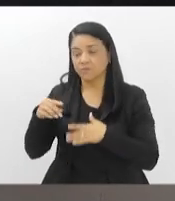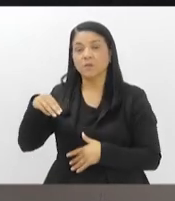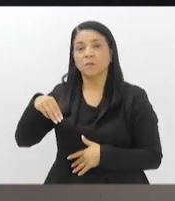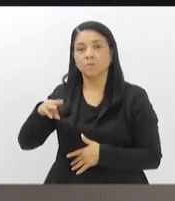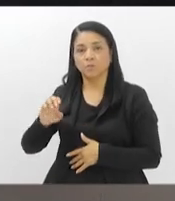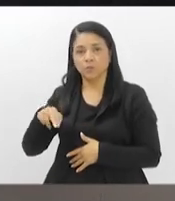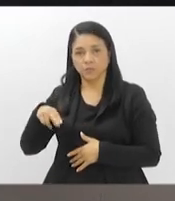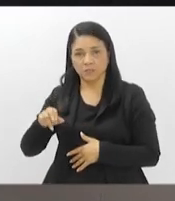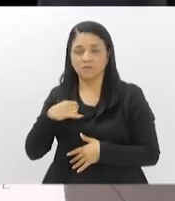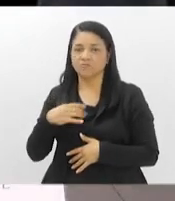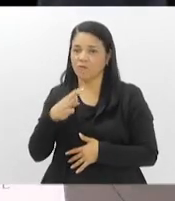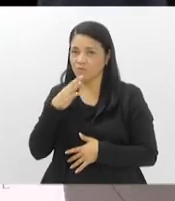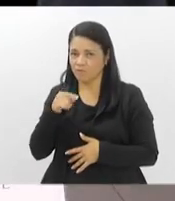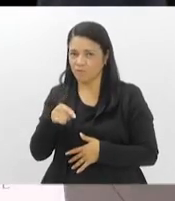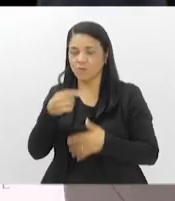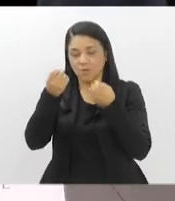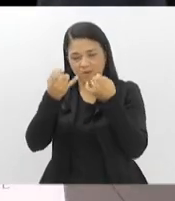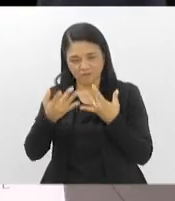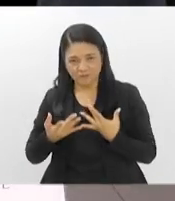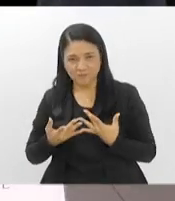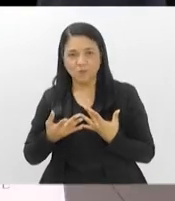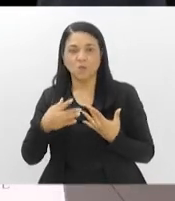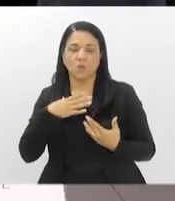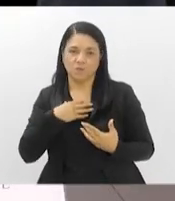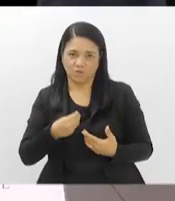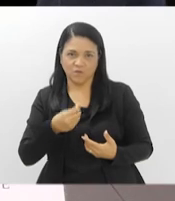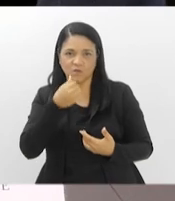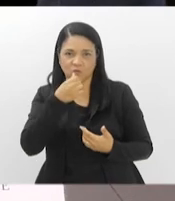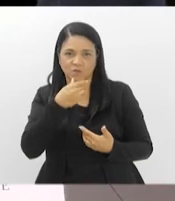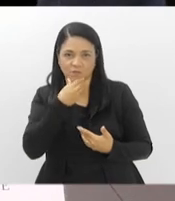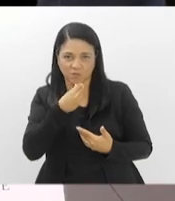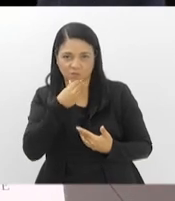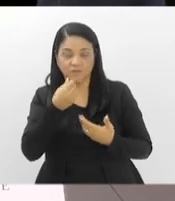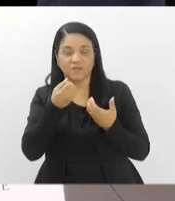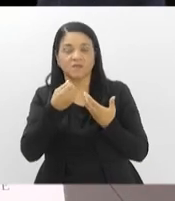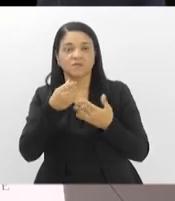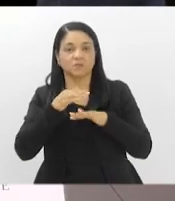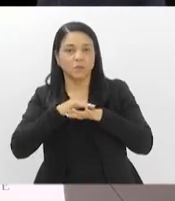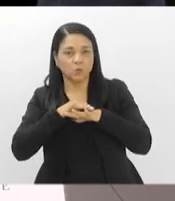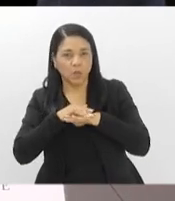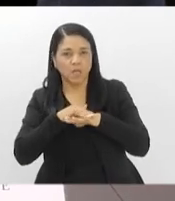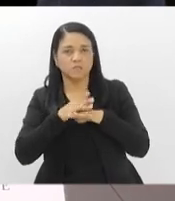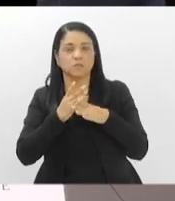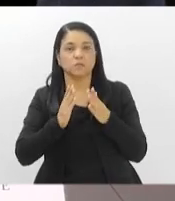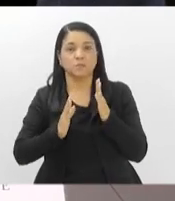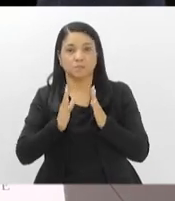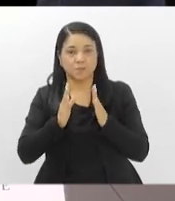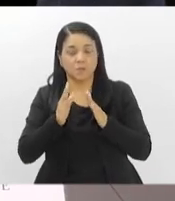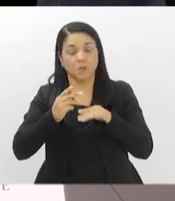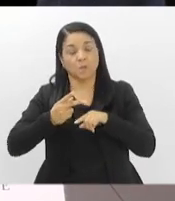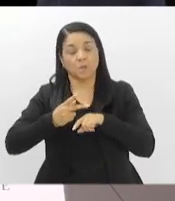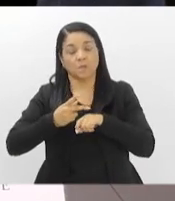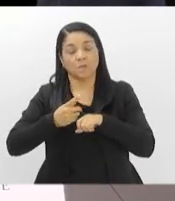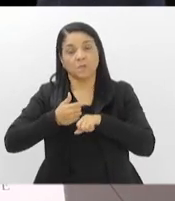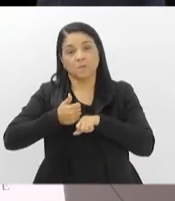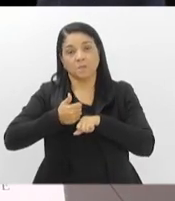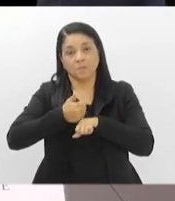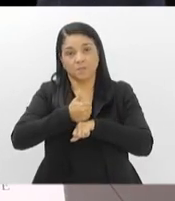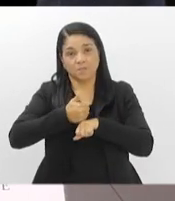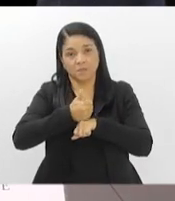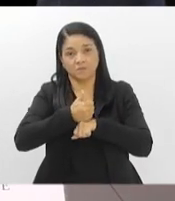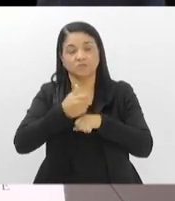pode ver meu filho falando sobre a doença dele então passou por 11º período de medicina então é uma honra